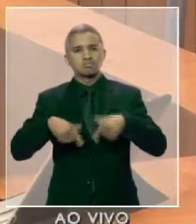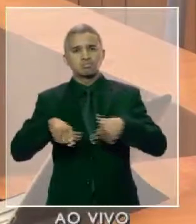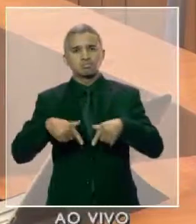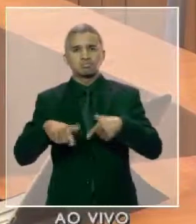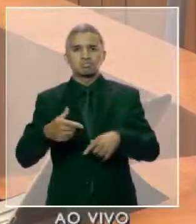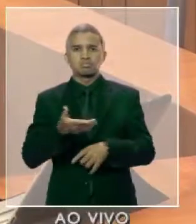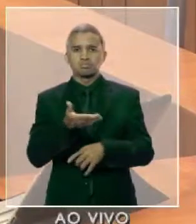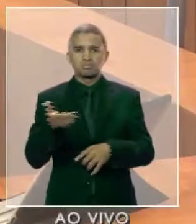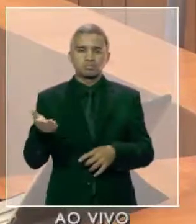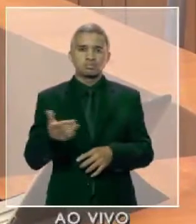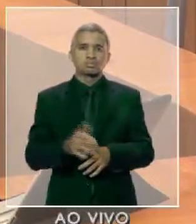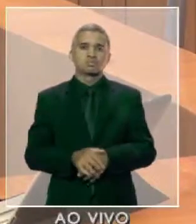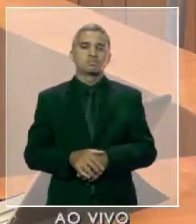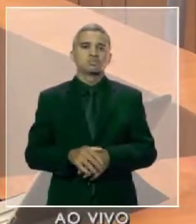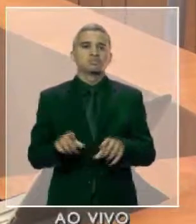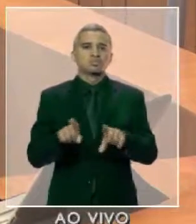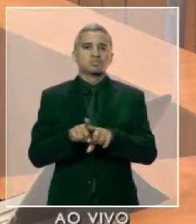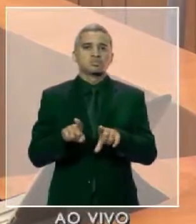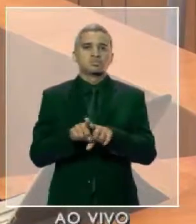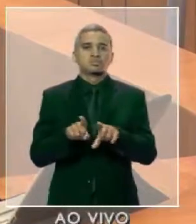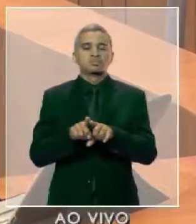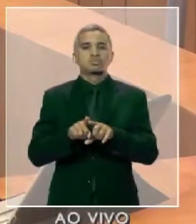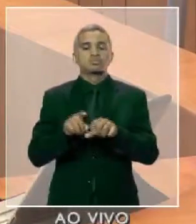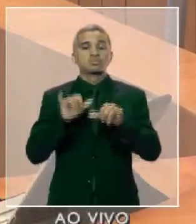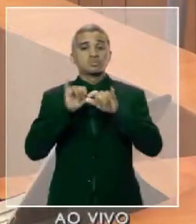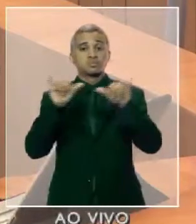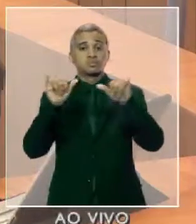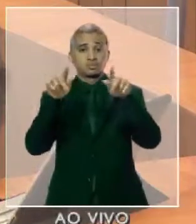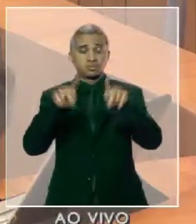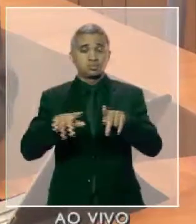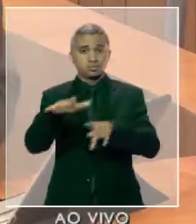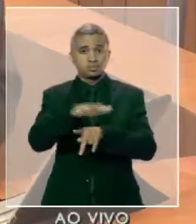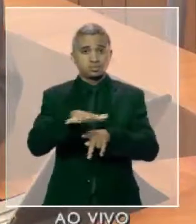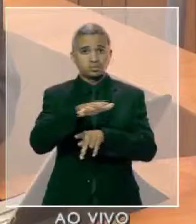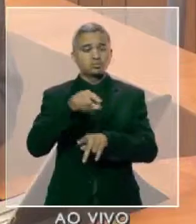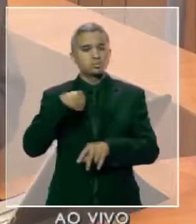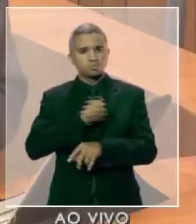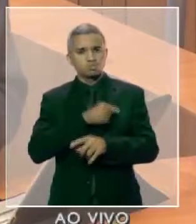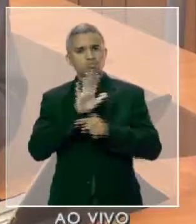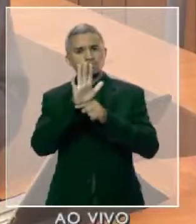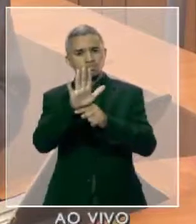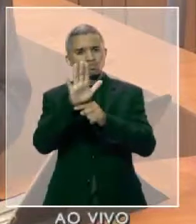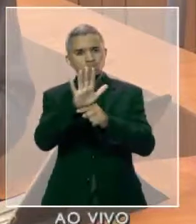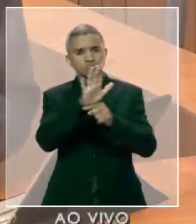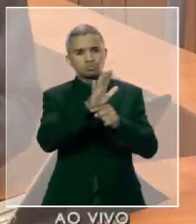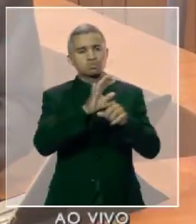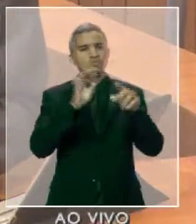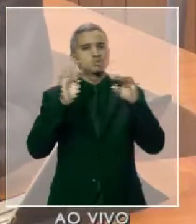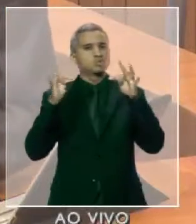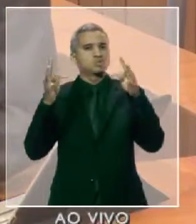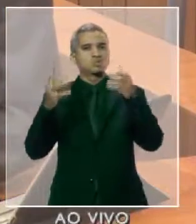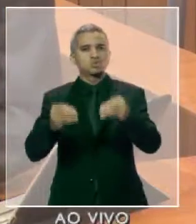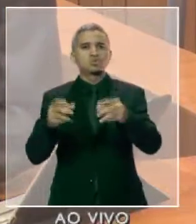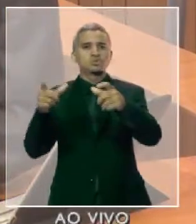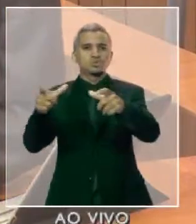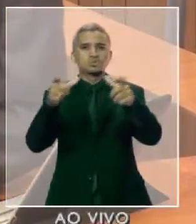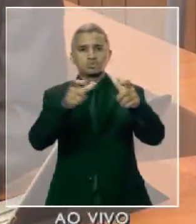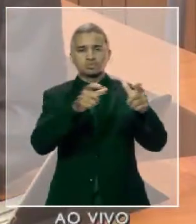à disposição da população daquele município, como temos feito em todos os municípios que temos candidatos a